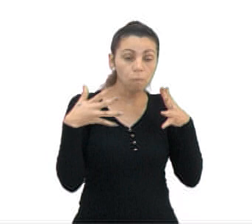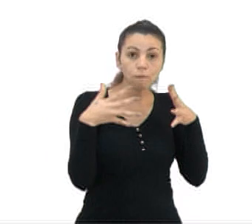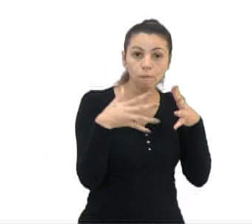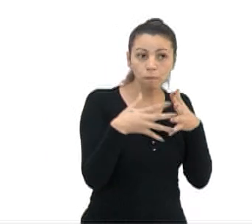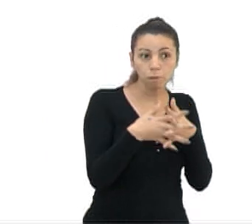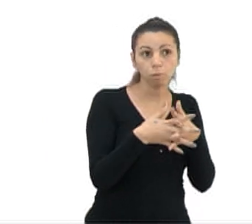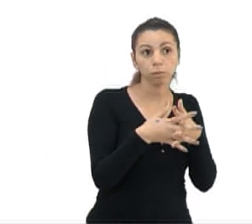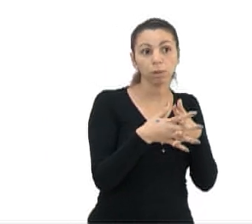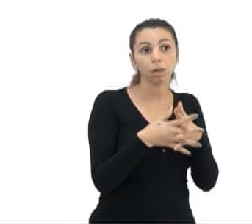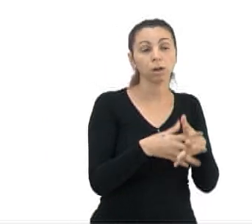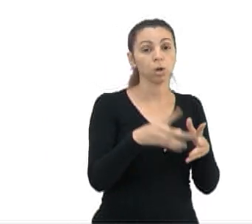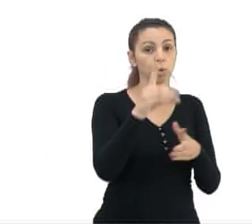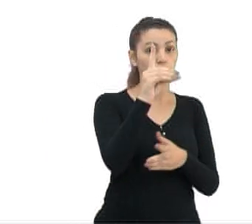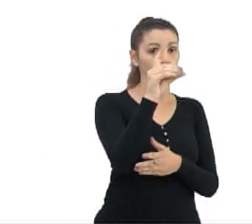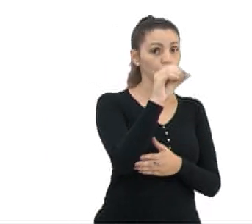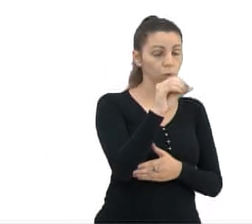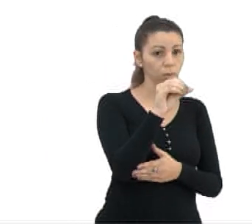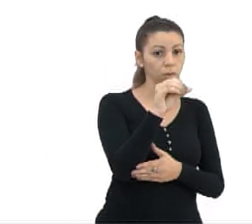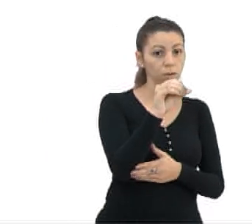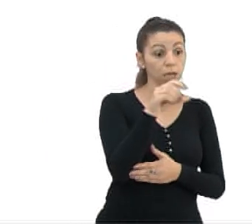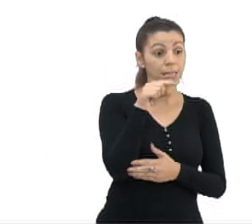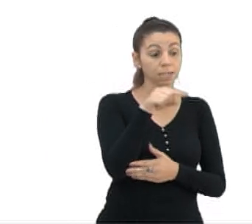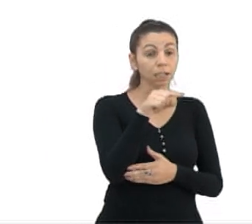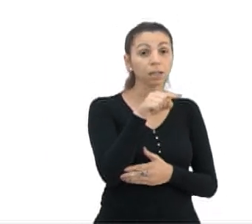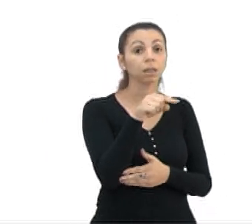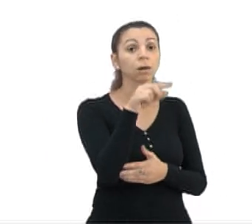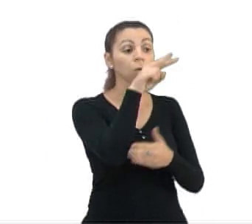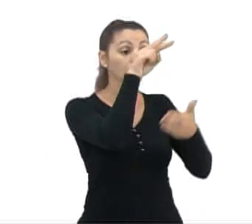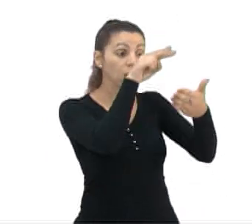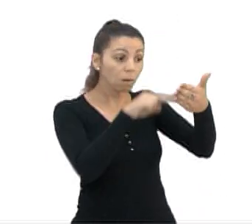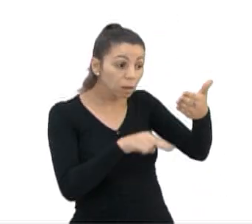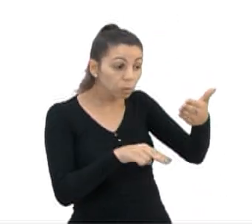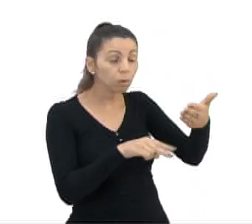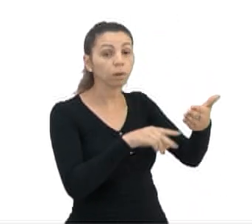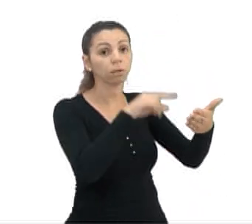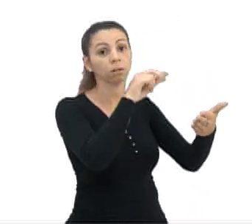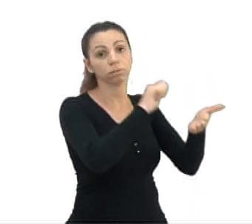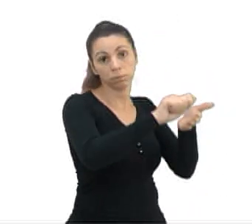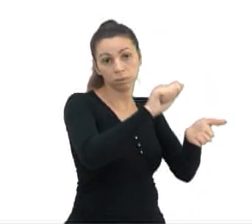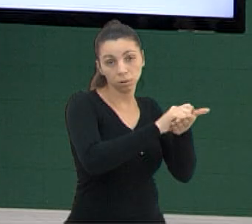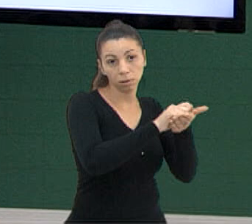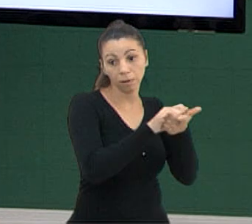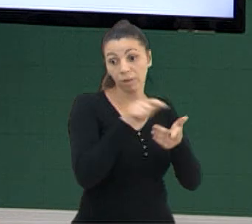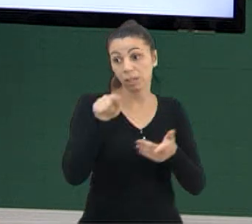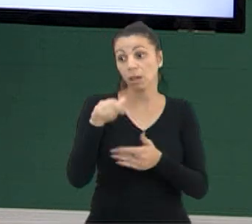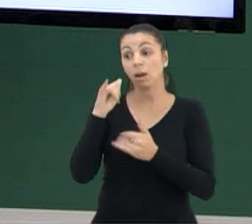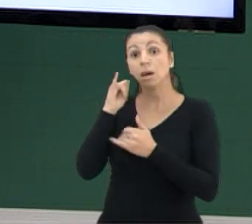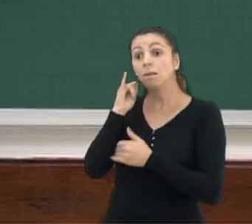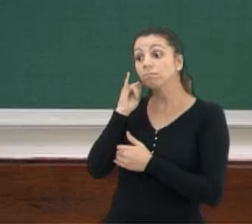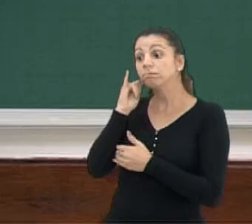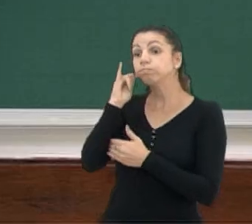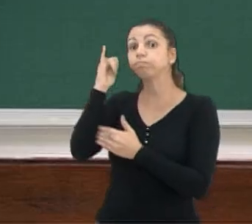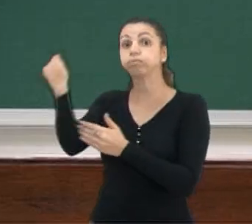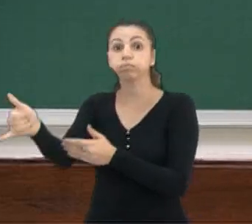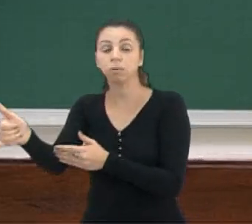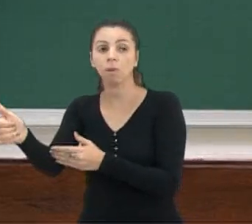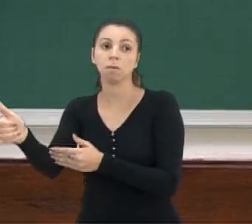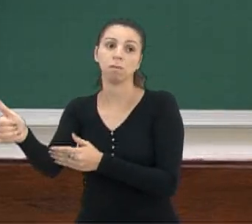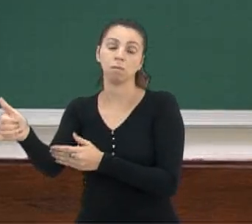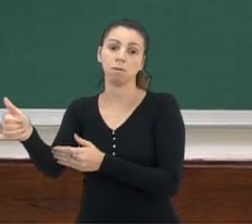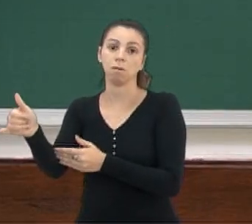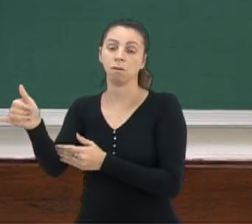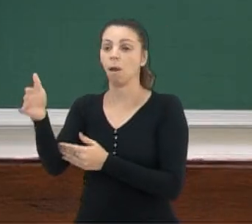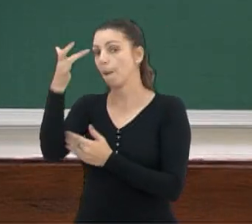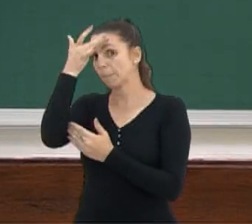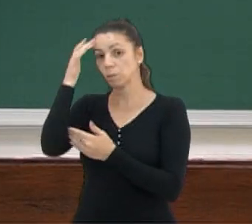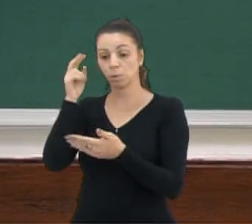ao leitor e não é escrito pelo leitor, né? Então, há essa diferença. Ou carta do editor. Então, tanto